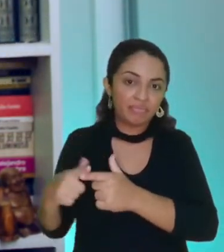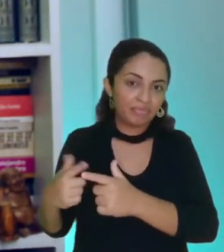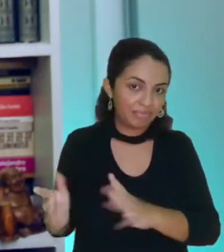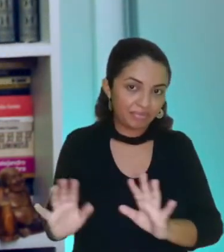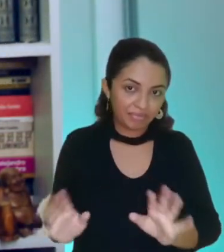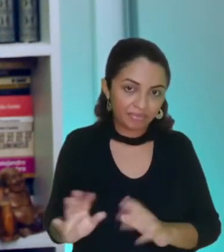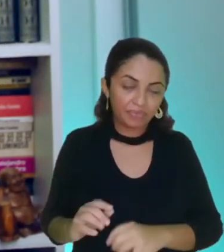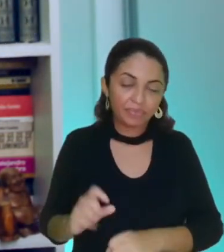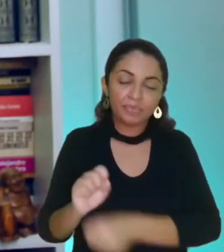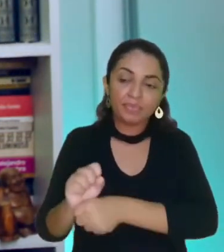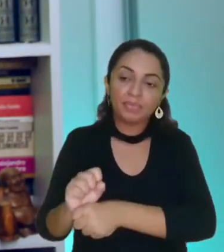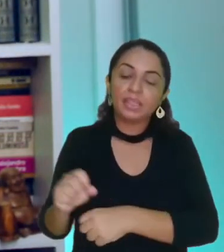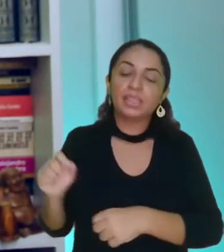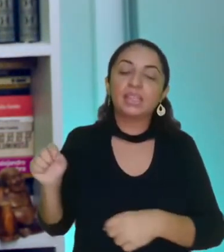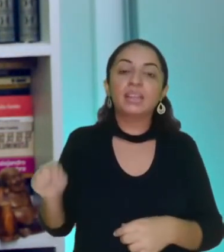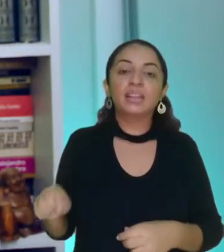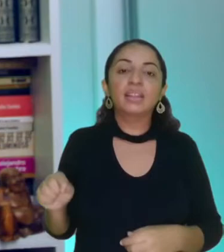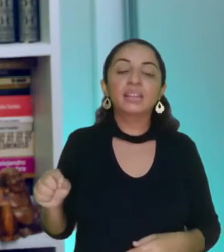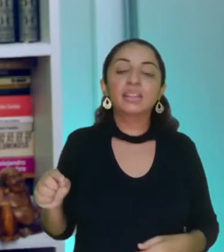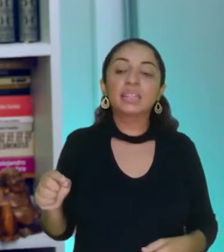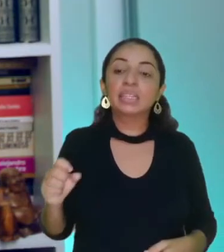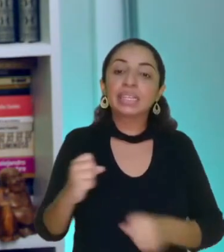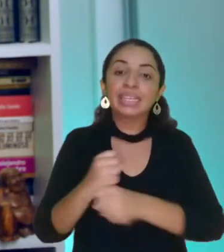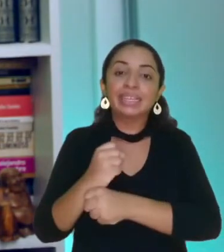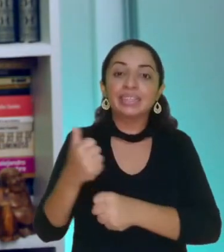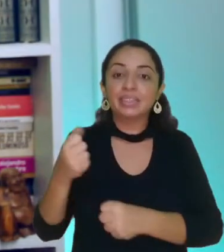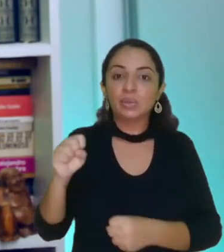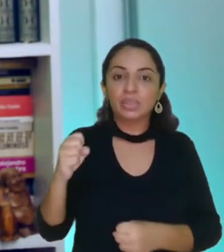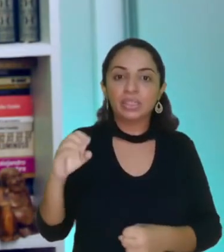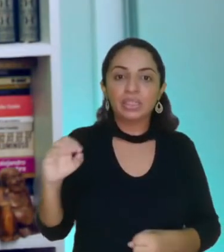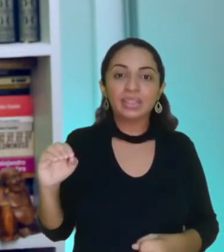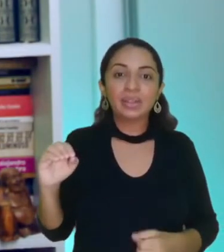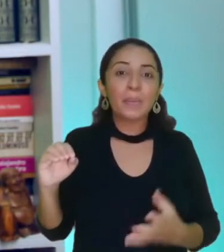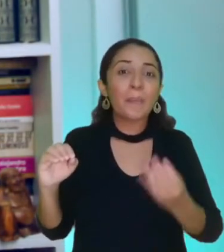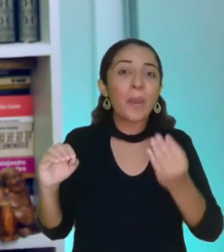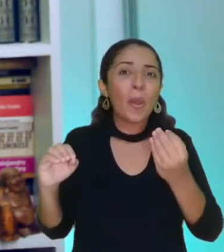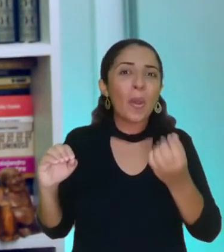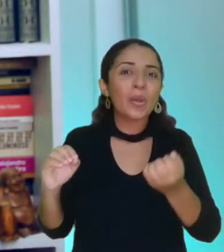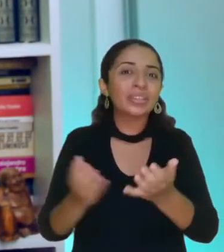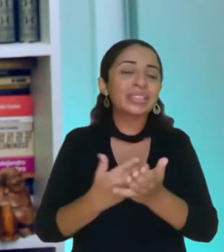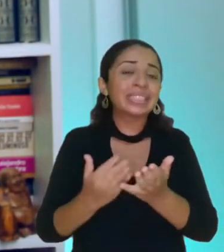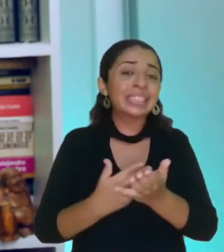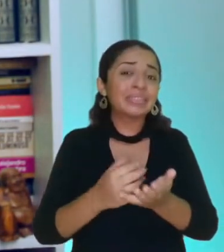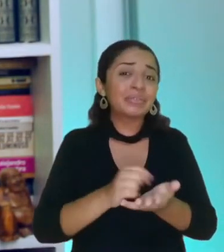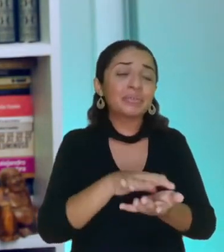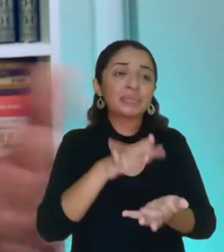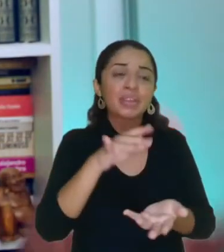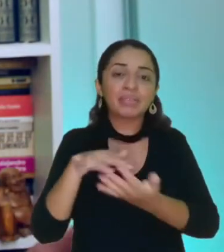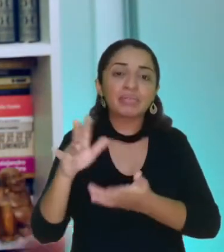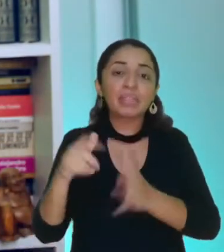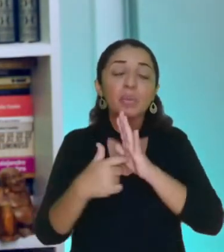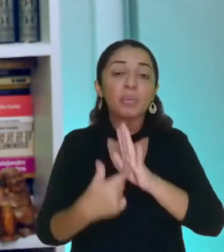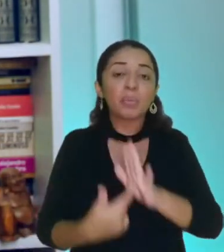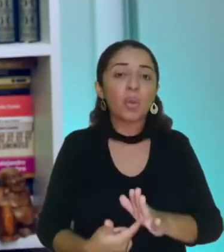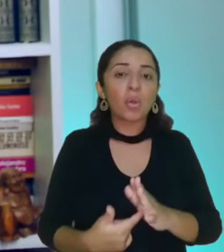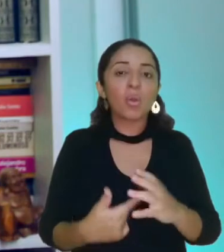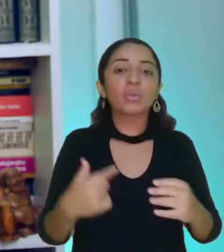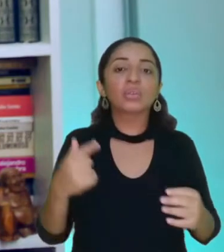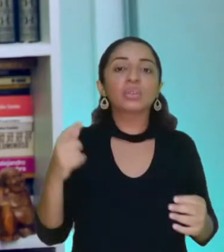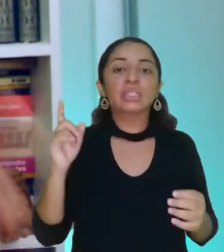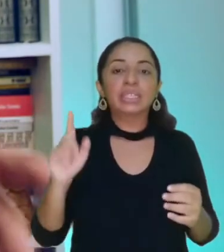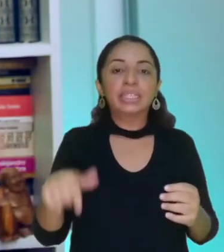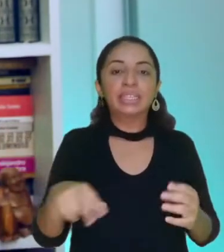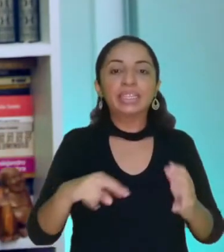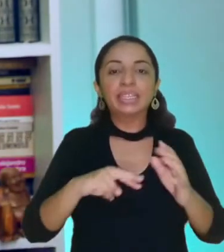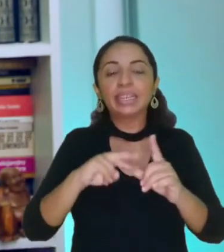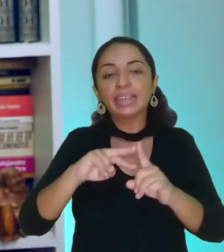vai trazer. O romance dela saiu pela Nova Fronteira nos anos 80. Tem muitos livros aí, muitos. Você sempre apresenta aqui